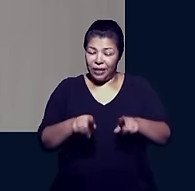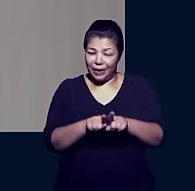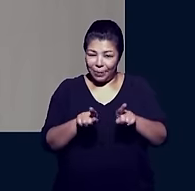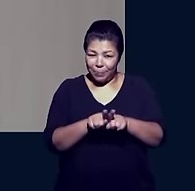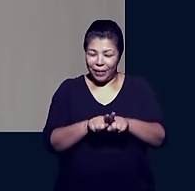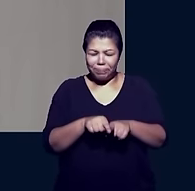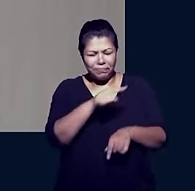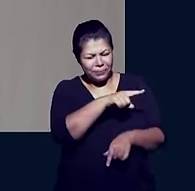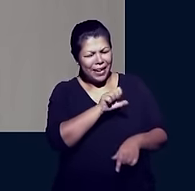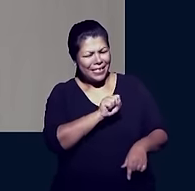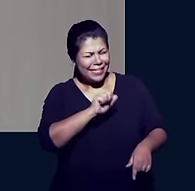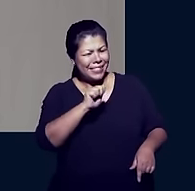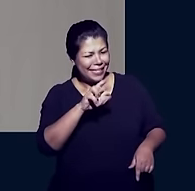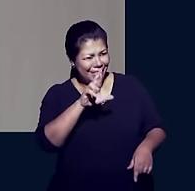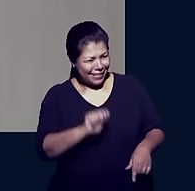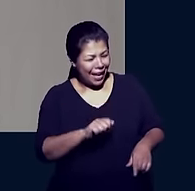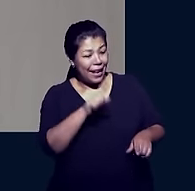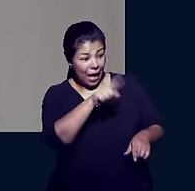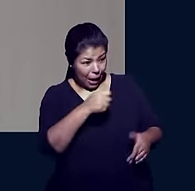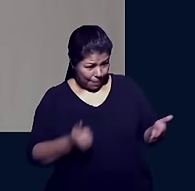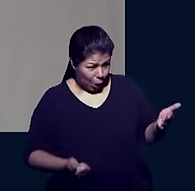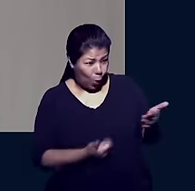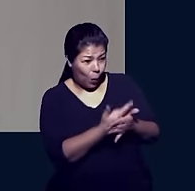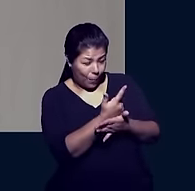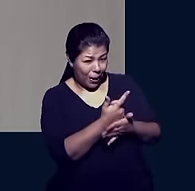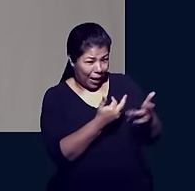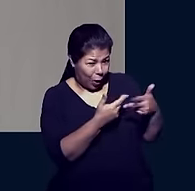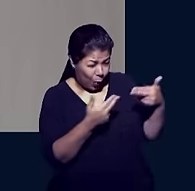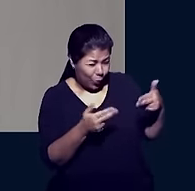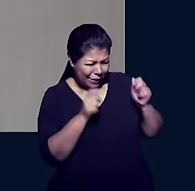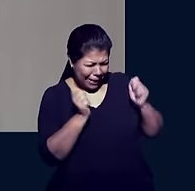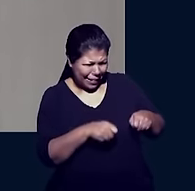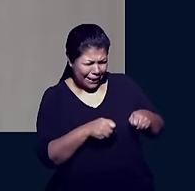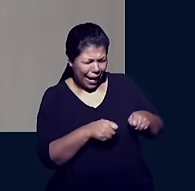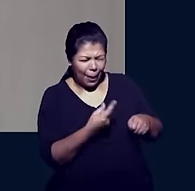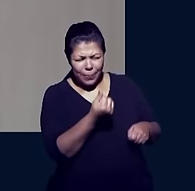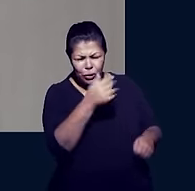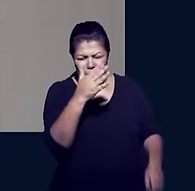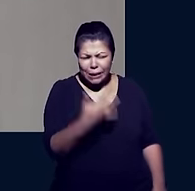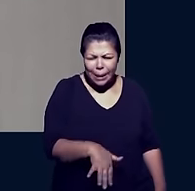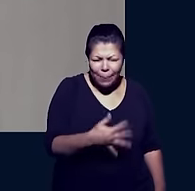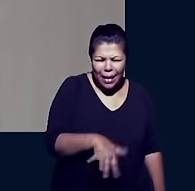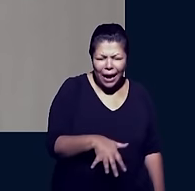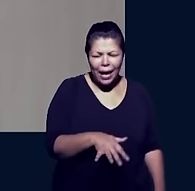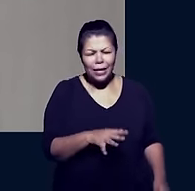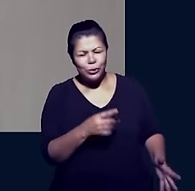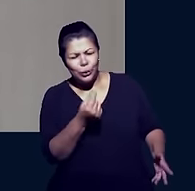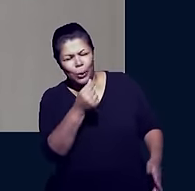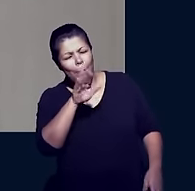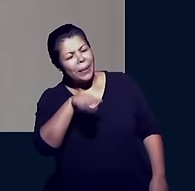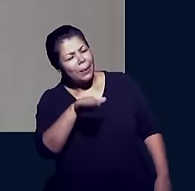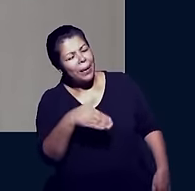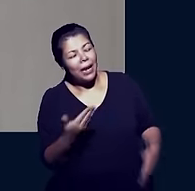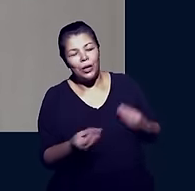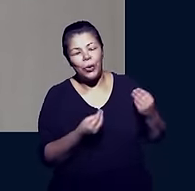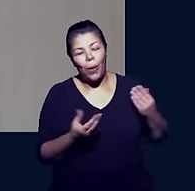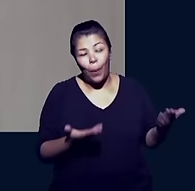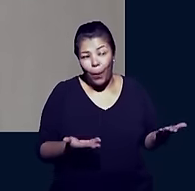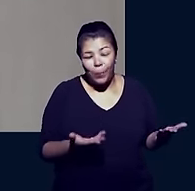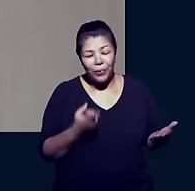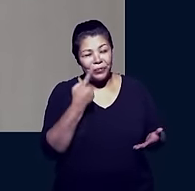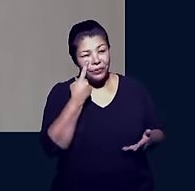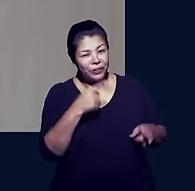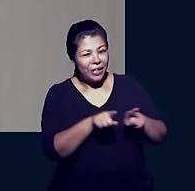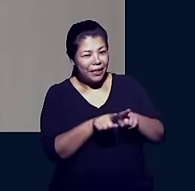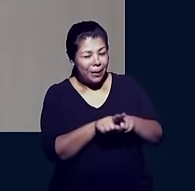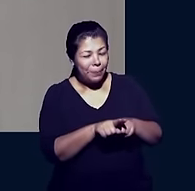equit tá barato a gente como BTG pactual acha que tá barato e eh olhamos lá os números do Cadu Siqueira que é o